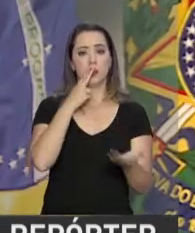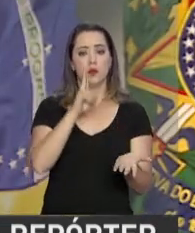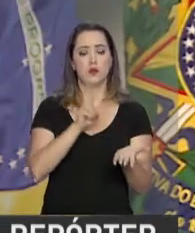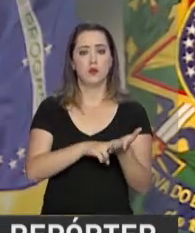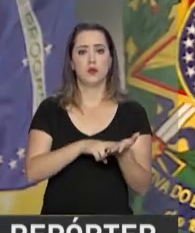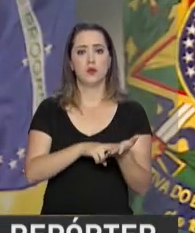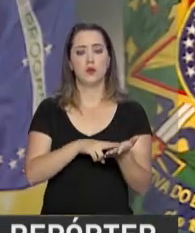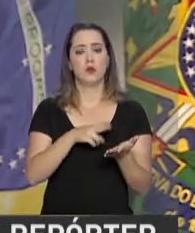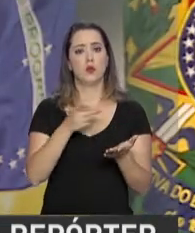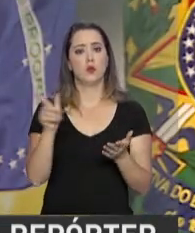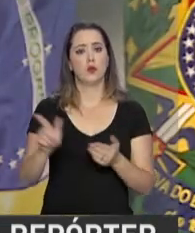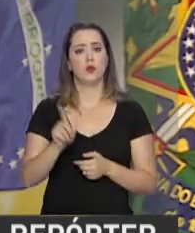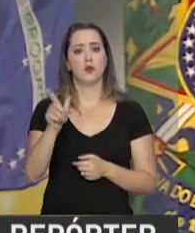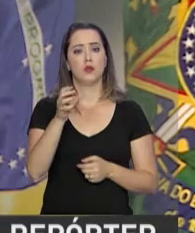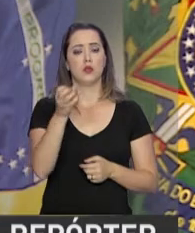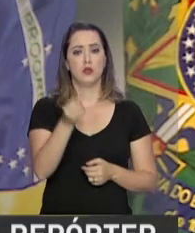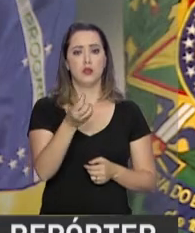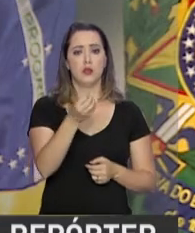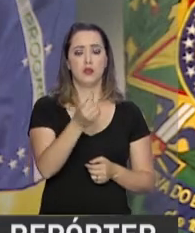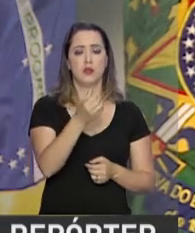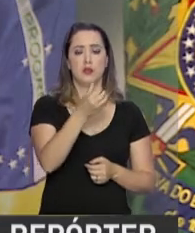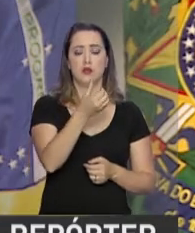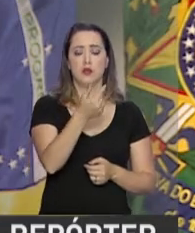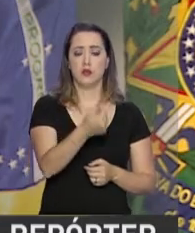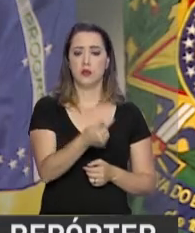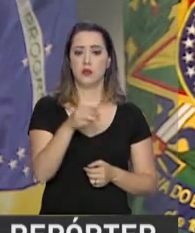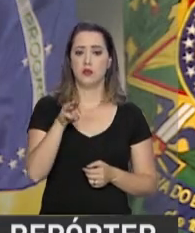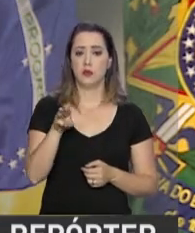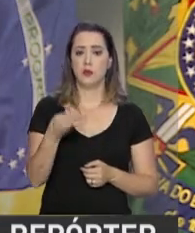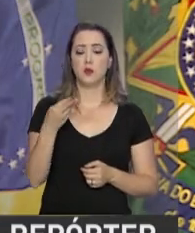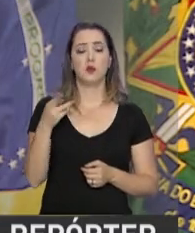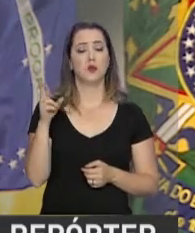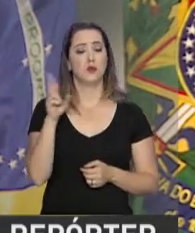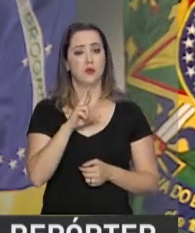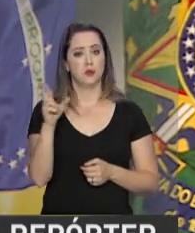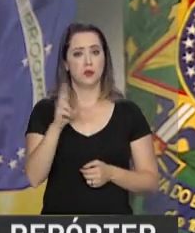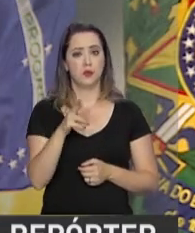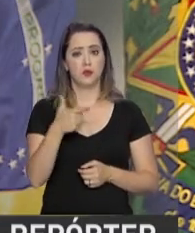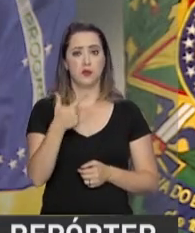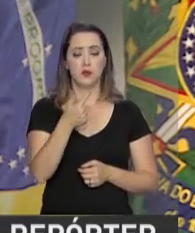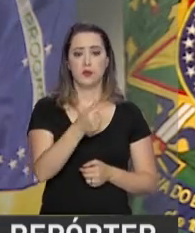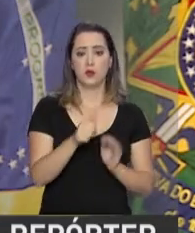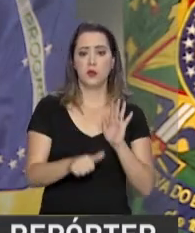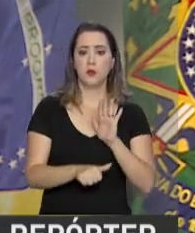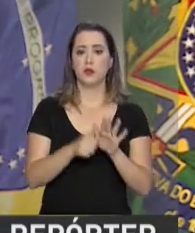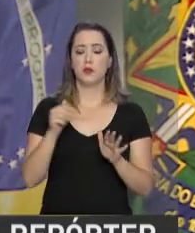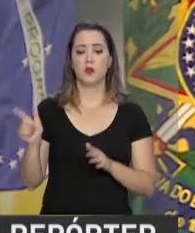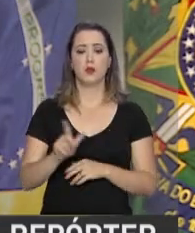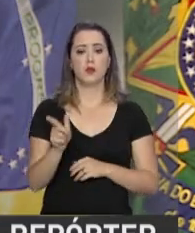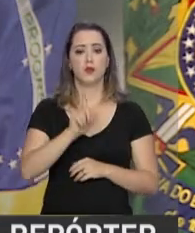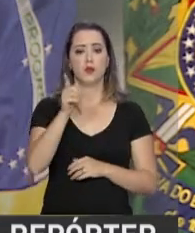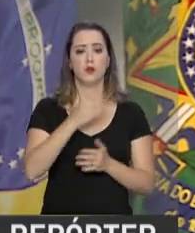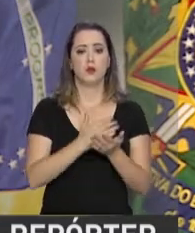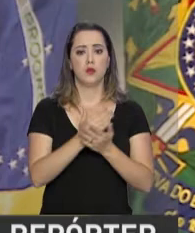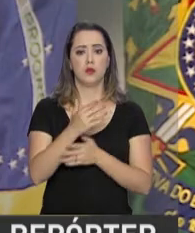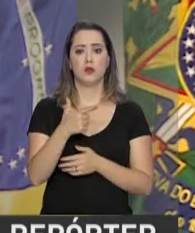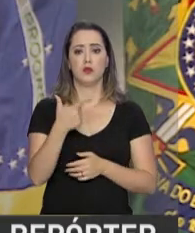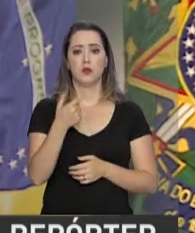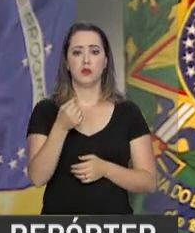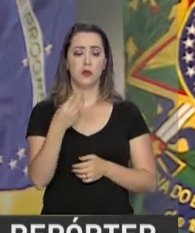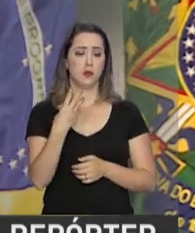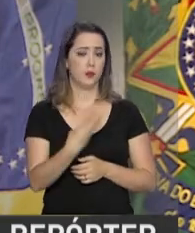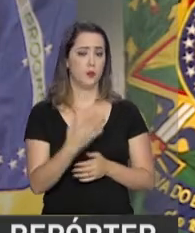667 milhões em 2017 este aliás é o primeiro lucro desde 2003